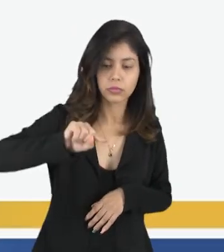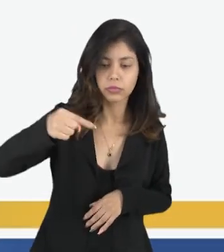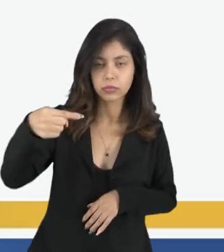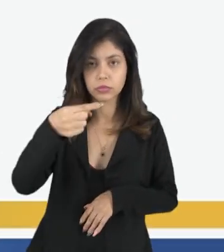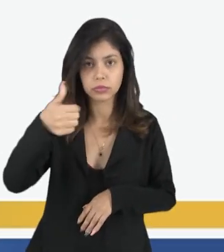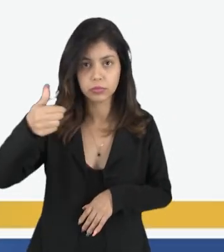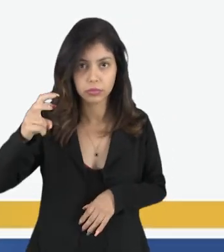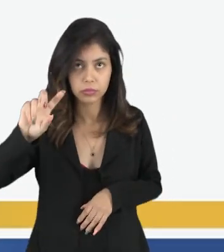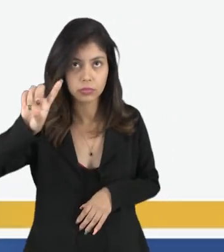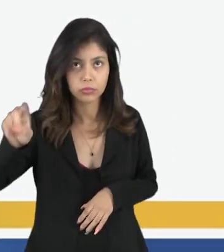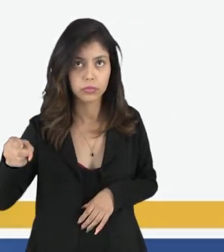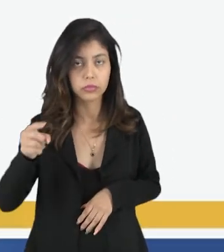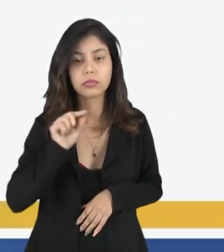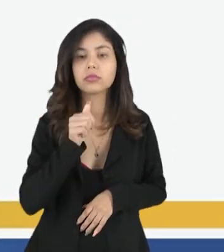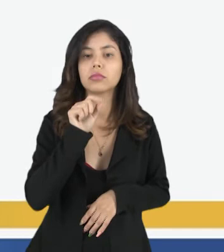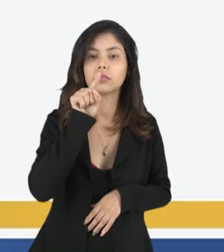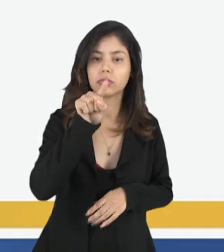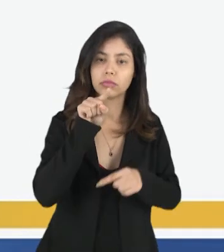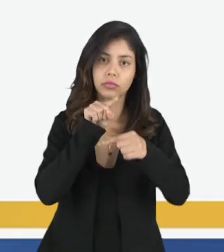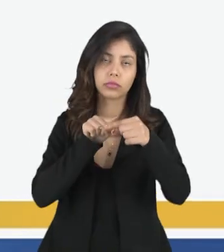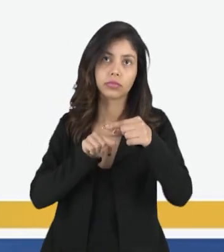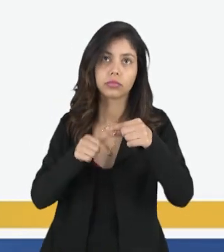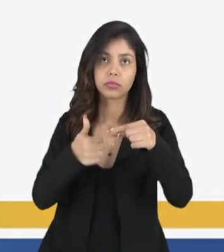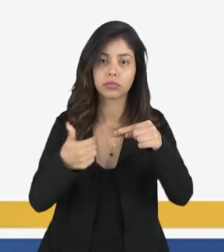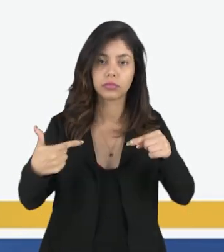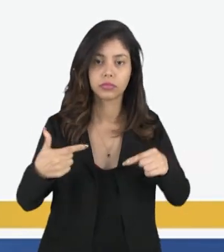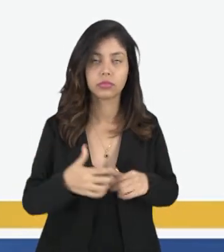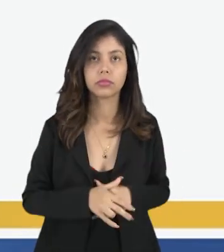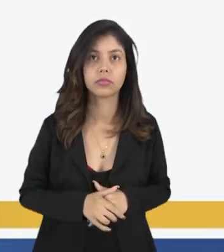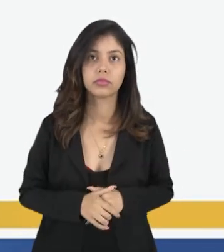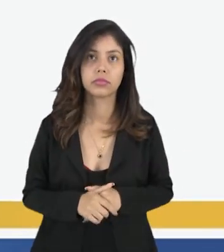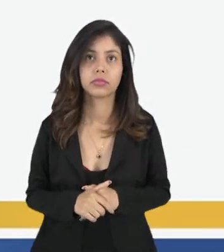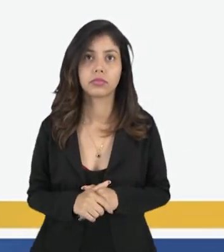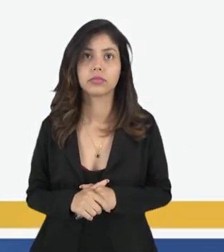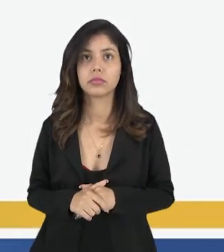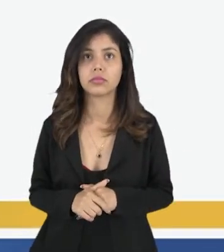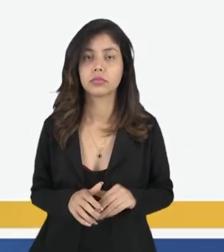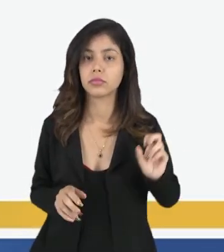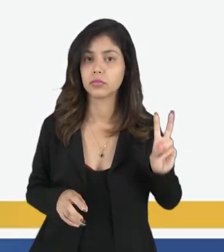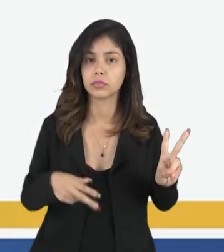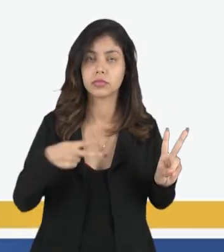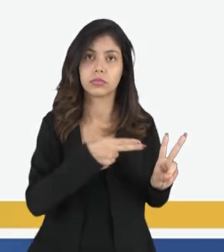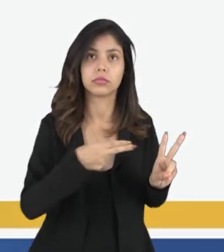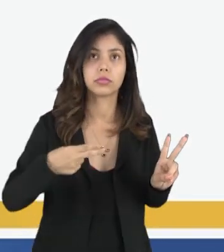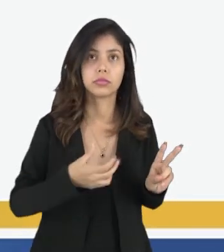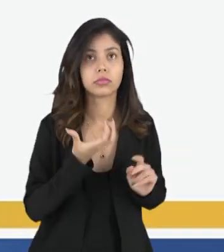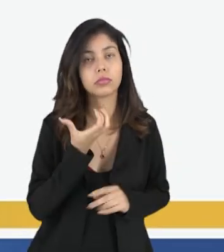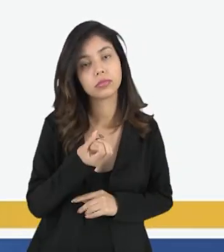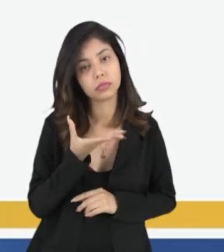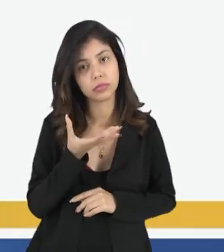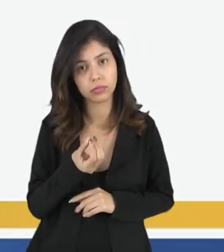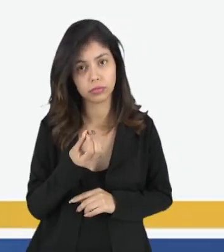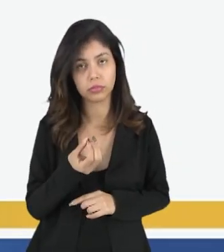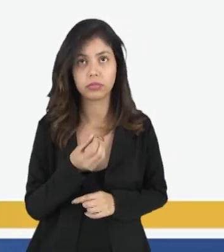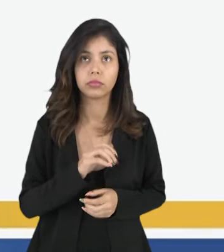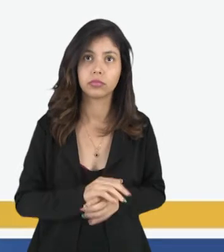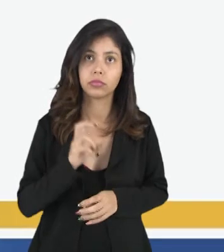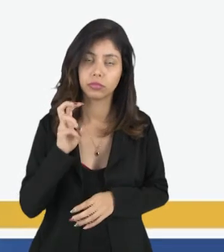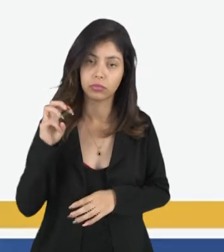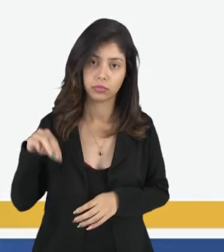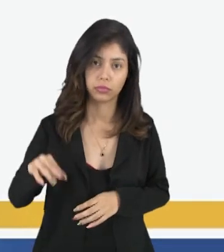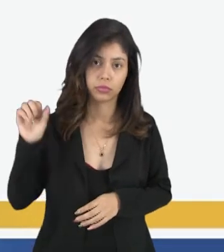menos 15 dividido para 12. E aí nós vamos ter a velocidade aí como 5 metros